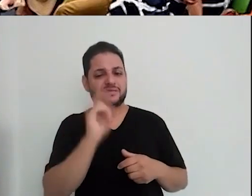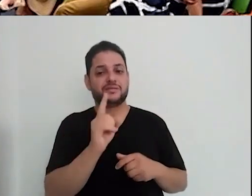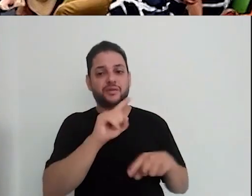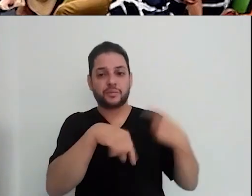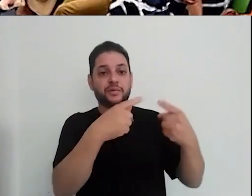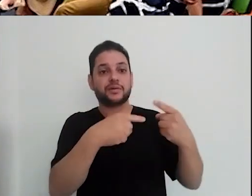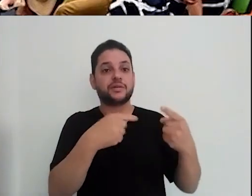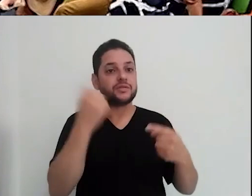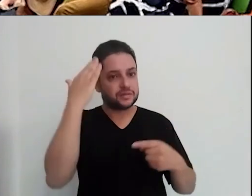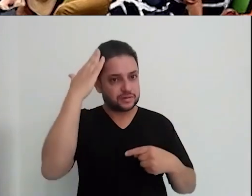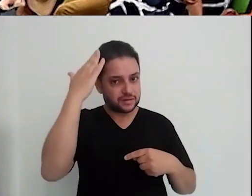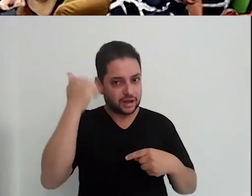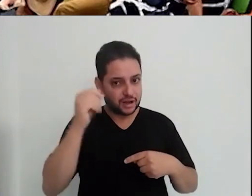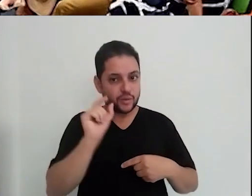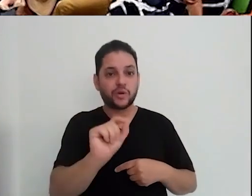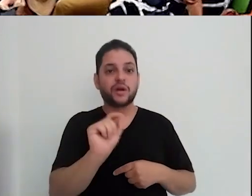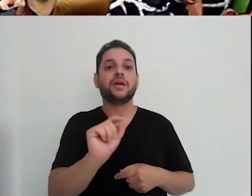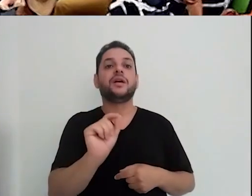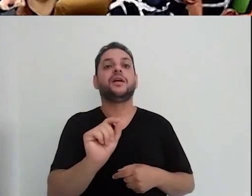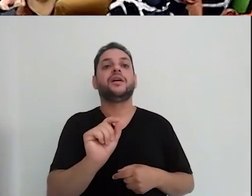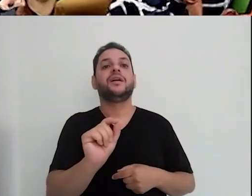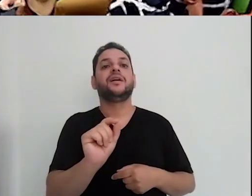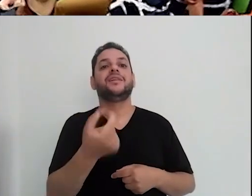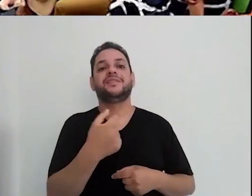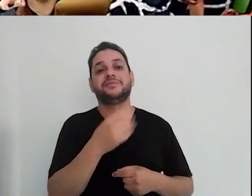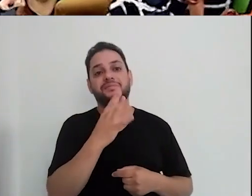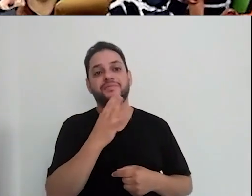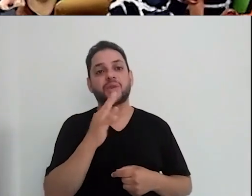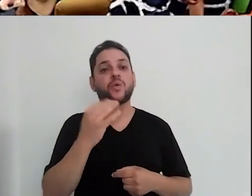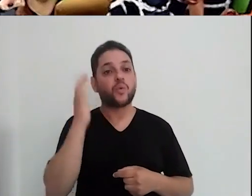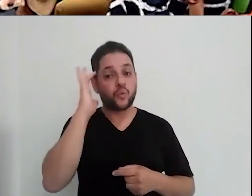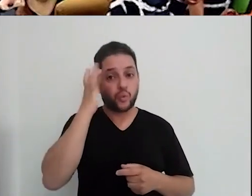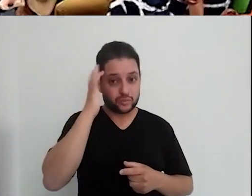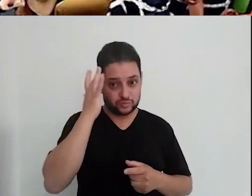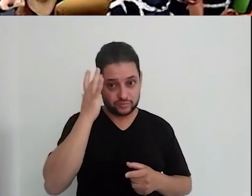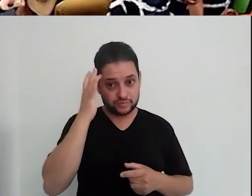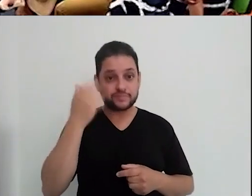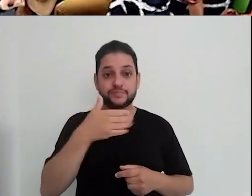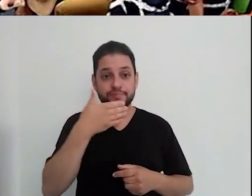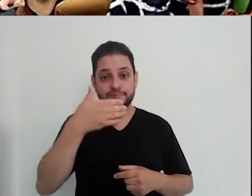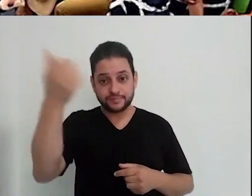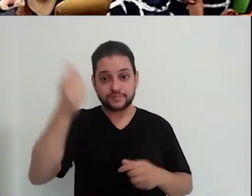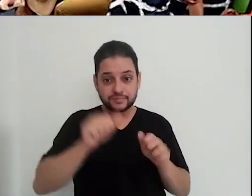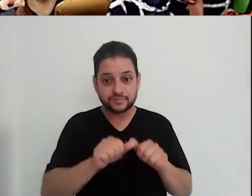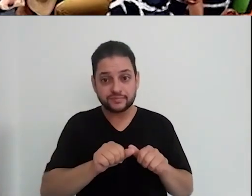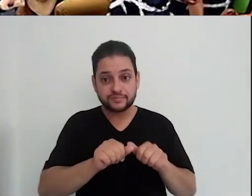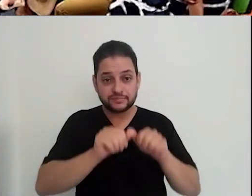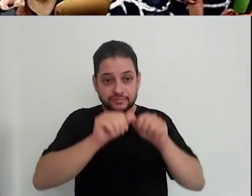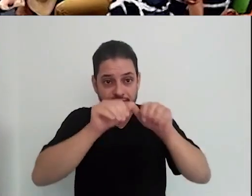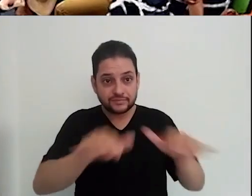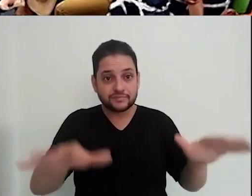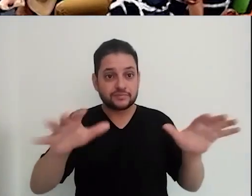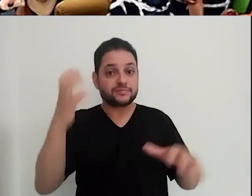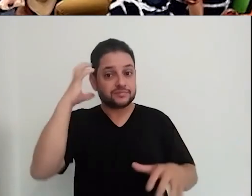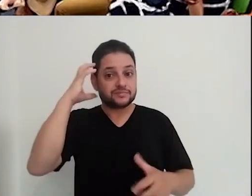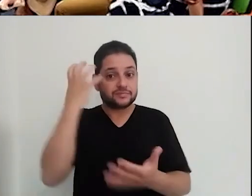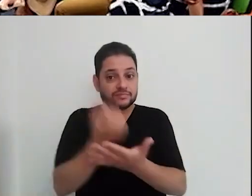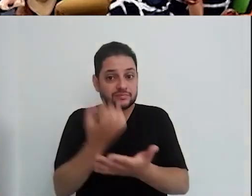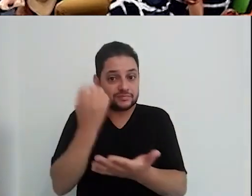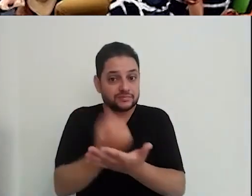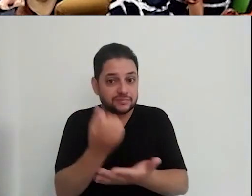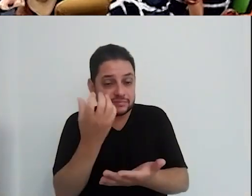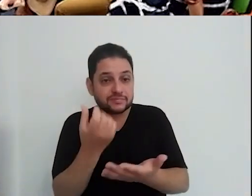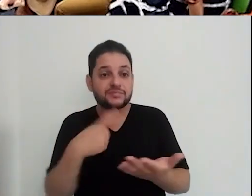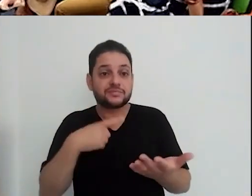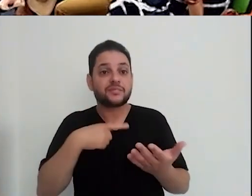tô antenada que eu sei do que é. Então, acho que é isso, acho que o melhor jeito da gente propagar podcast também, e a gente sair